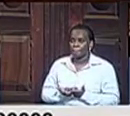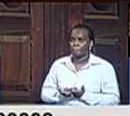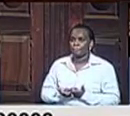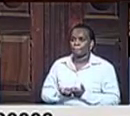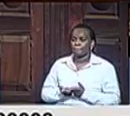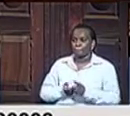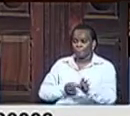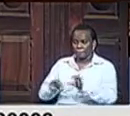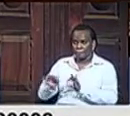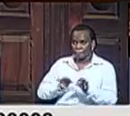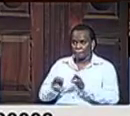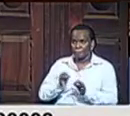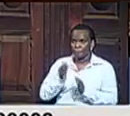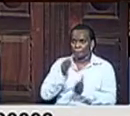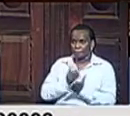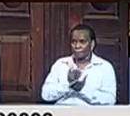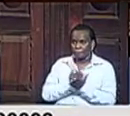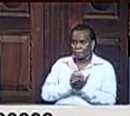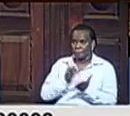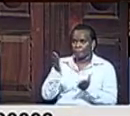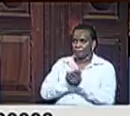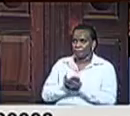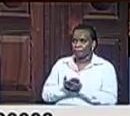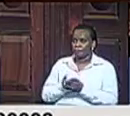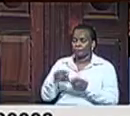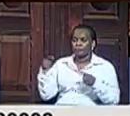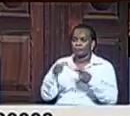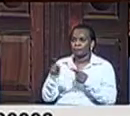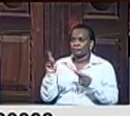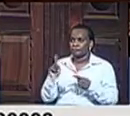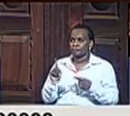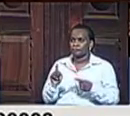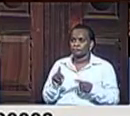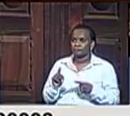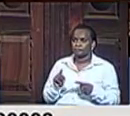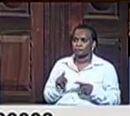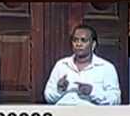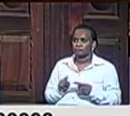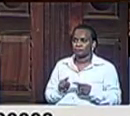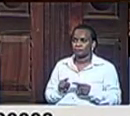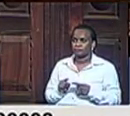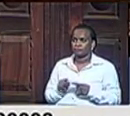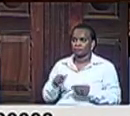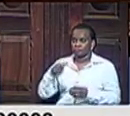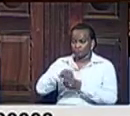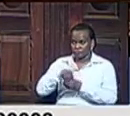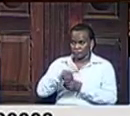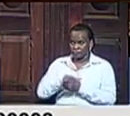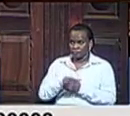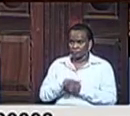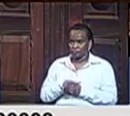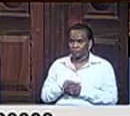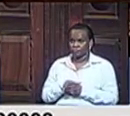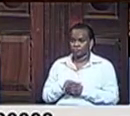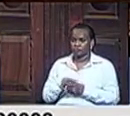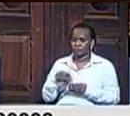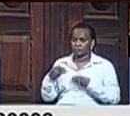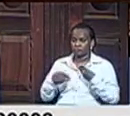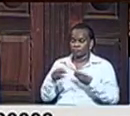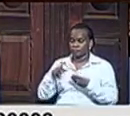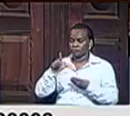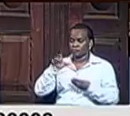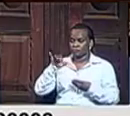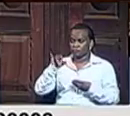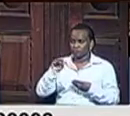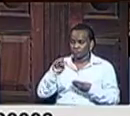num processo que nada tinha a ver com o voto do ministro Luiz